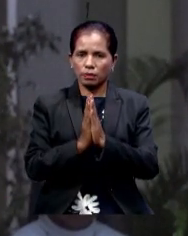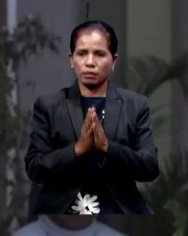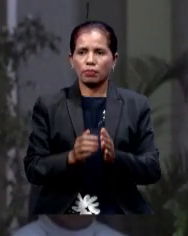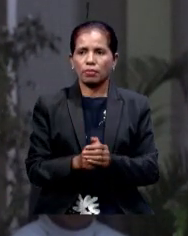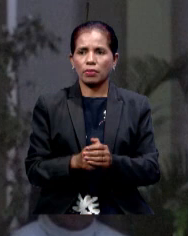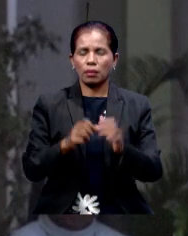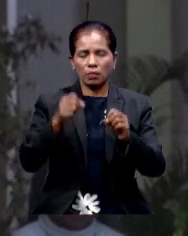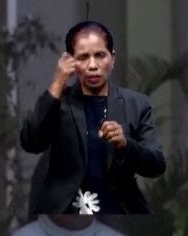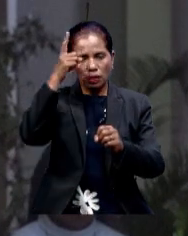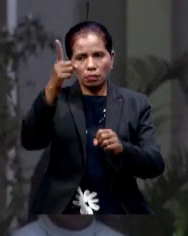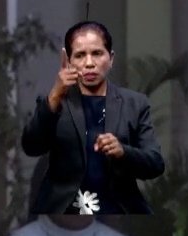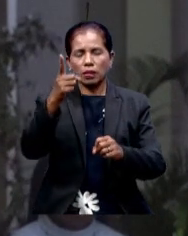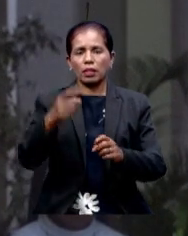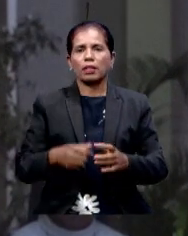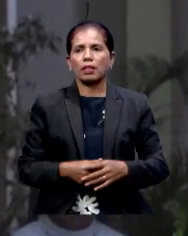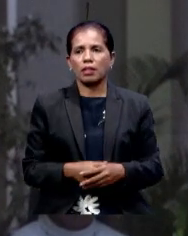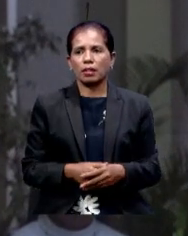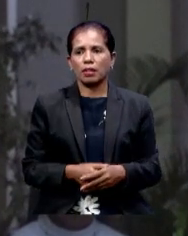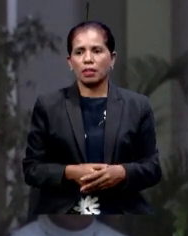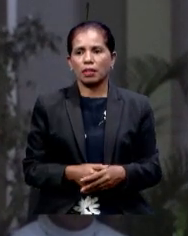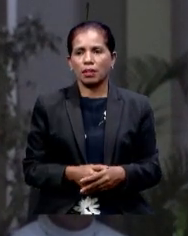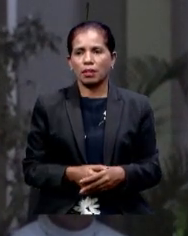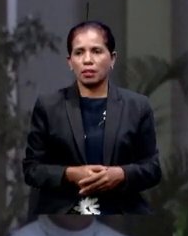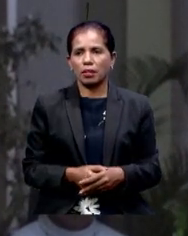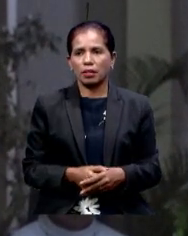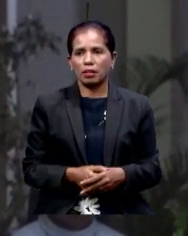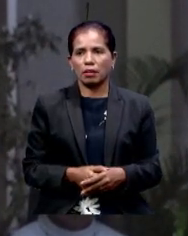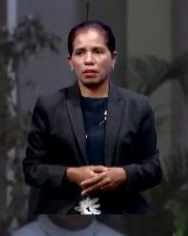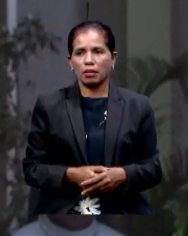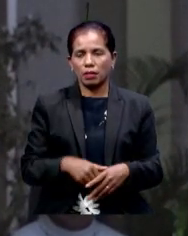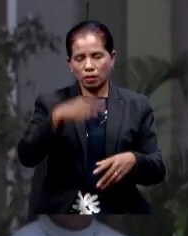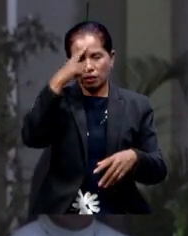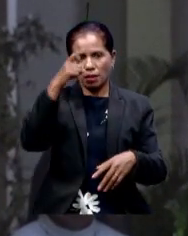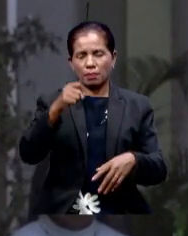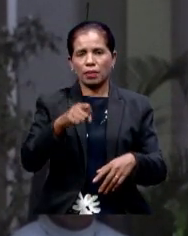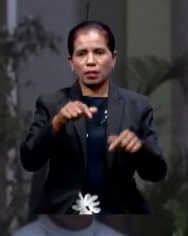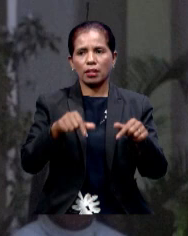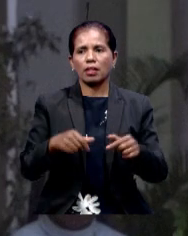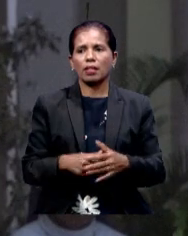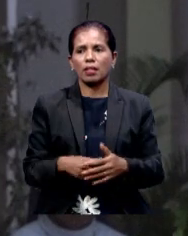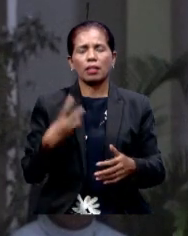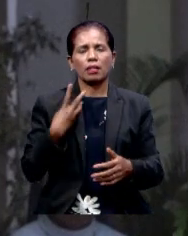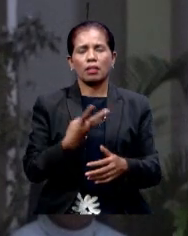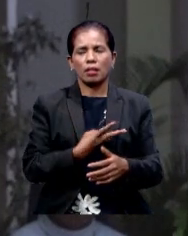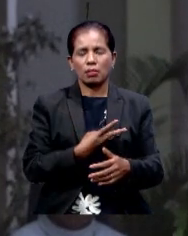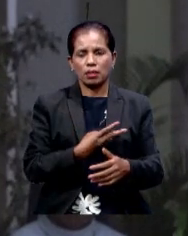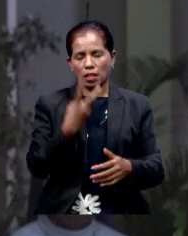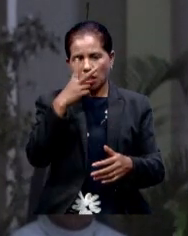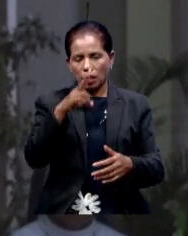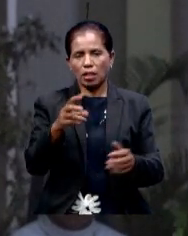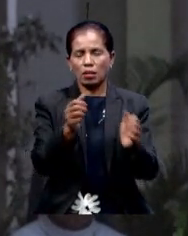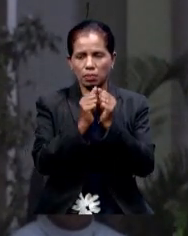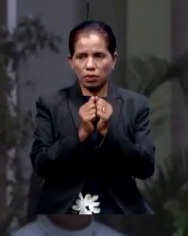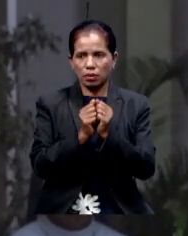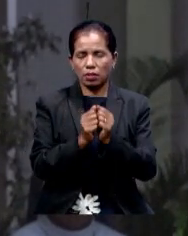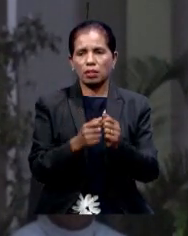não compreende o que está lá. Também, Dona, vamos resolver ela.